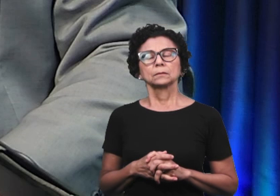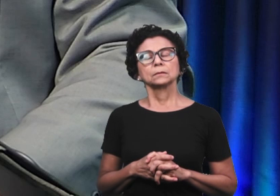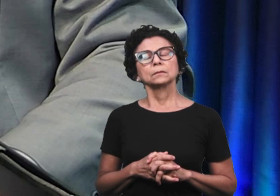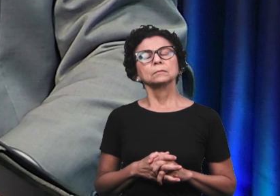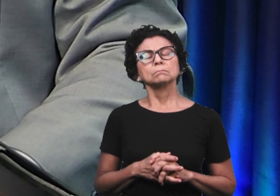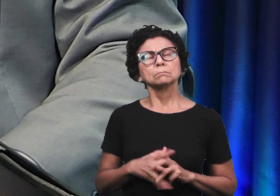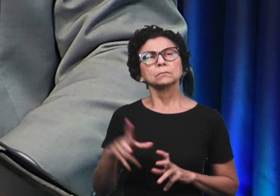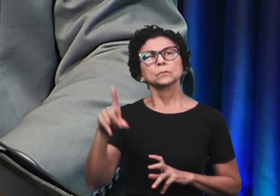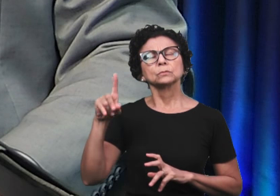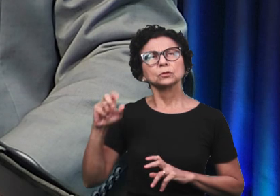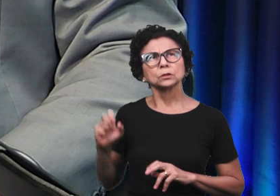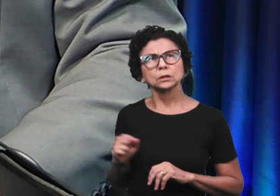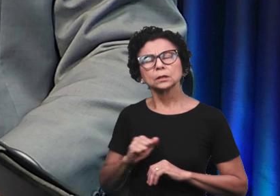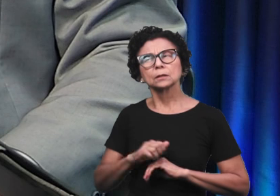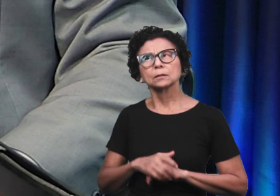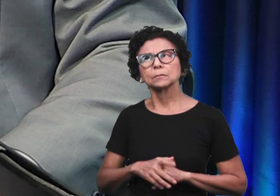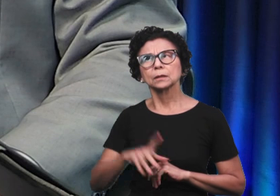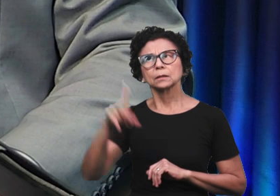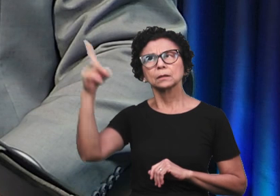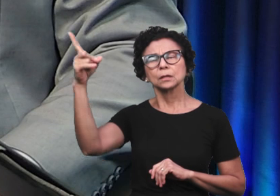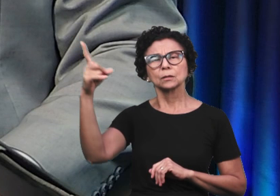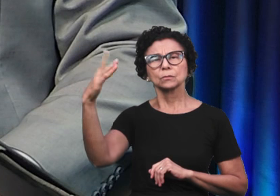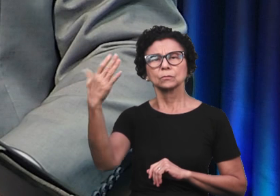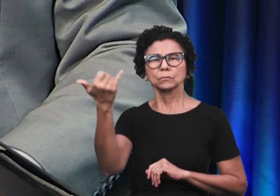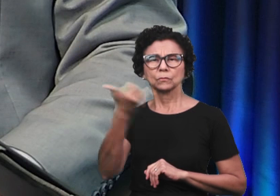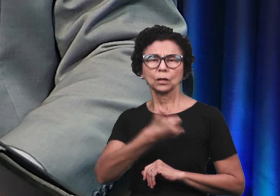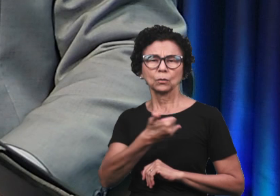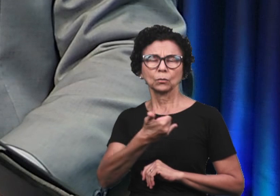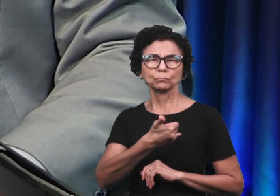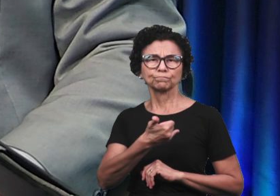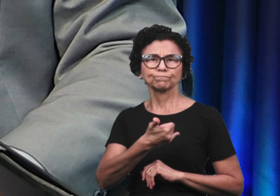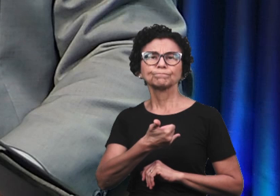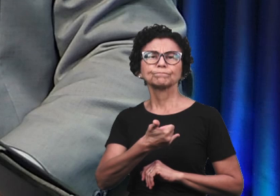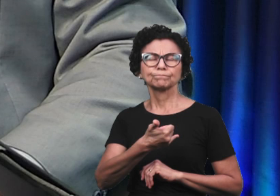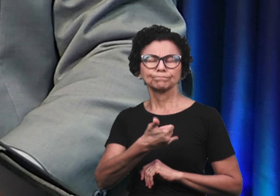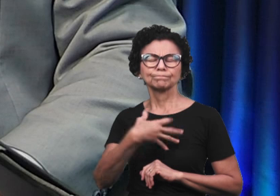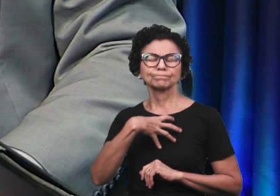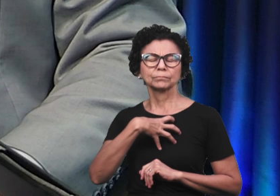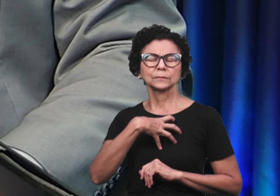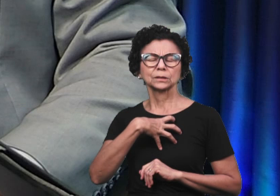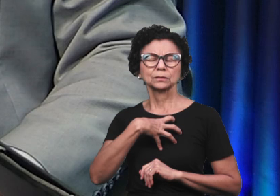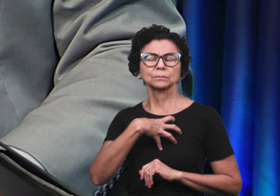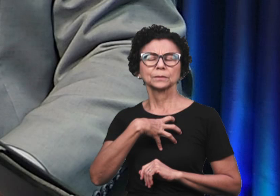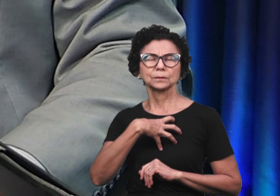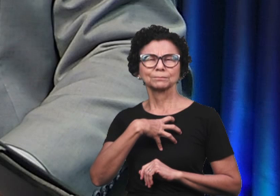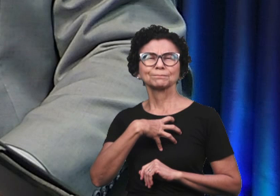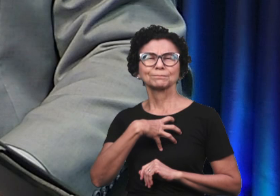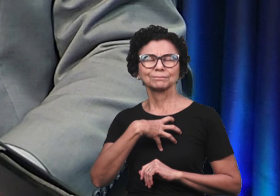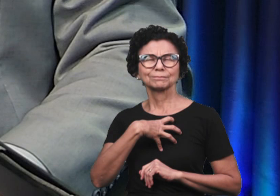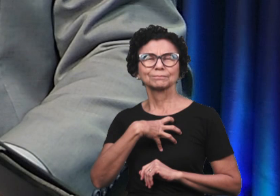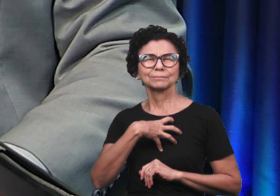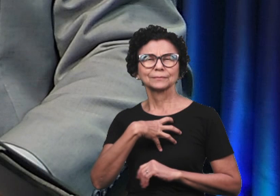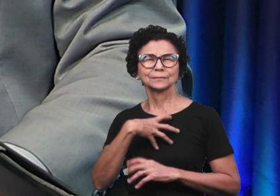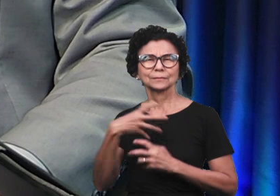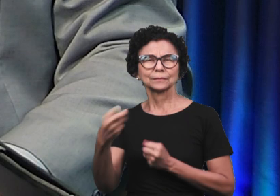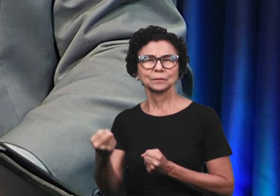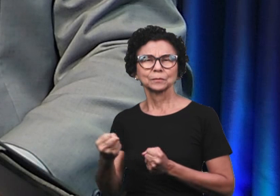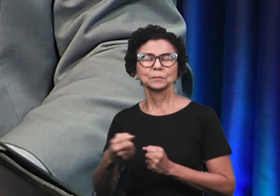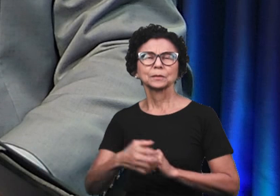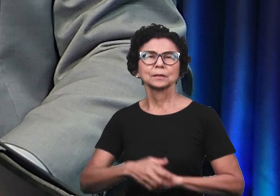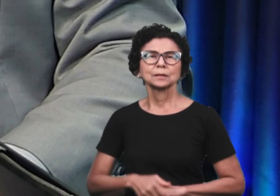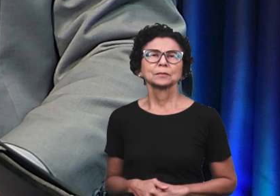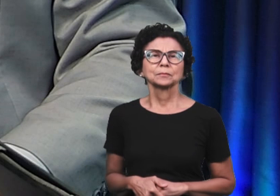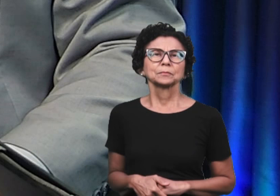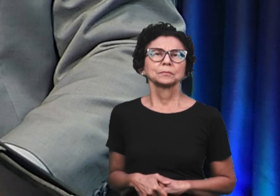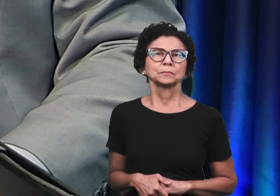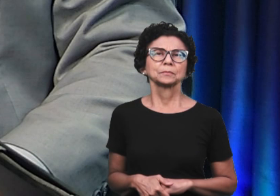Deus direto ao nosso coração. Então, os irmãos vão ver, todos que nos